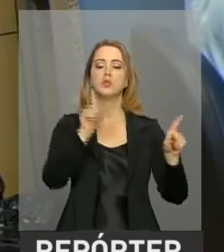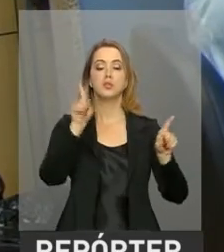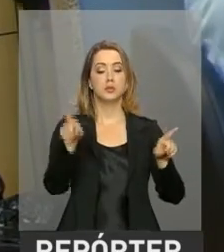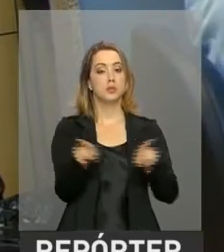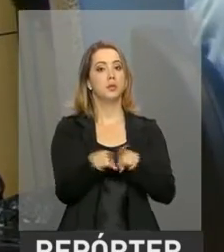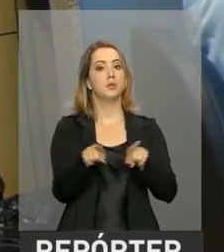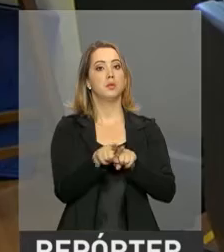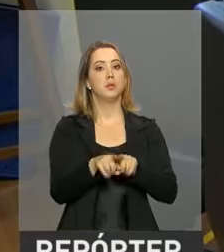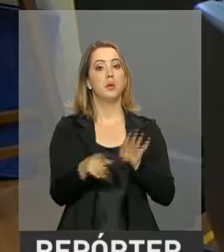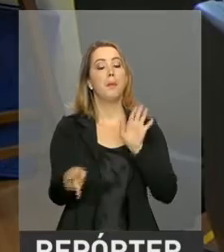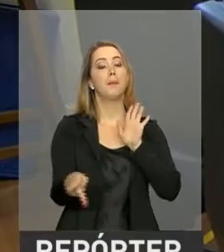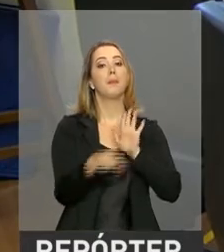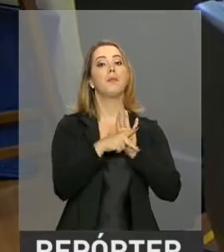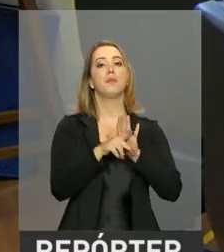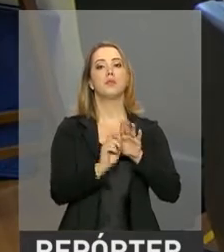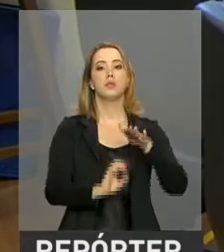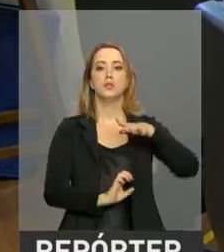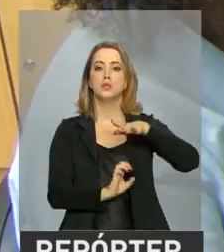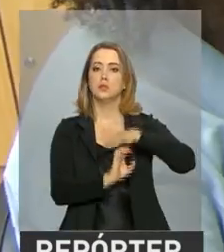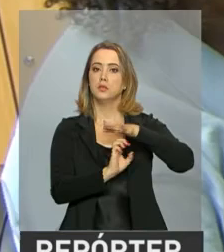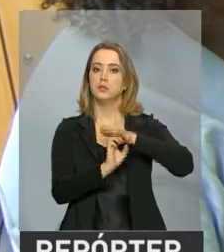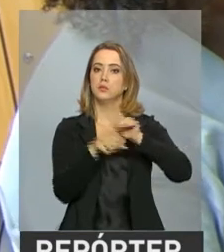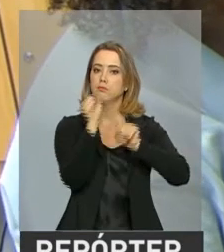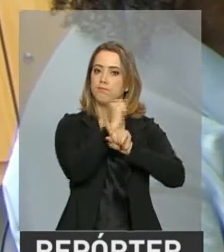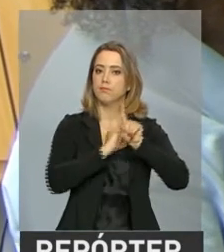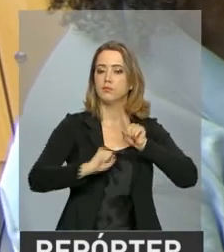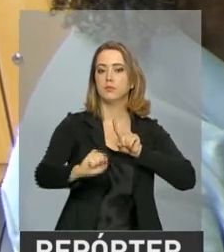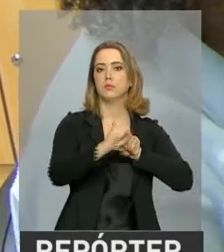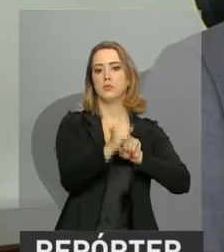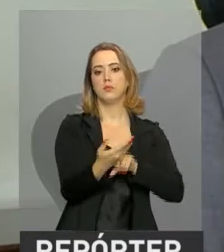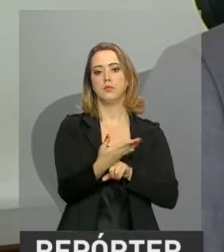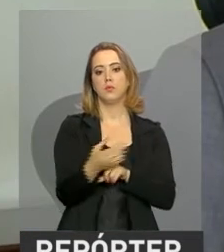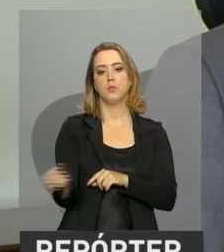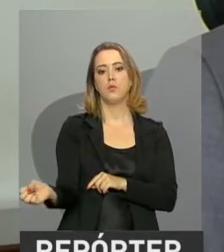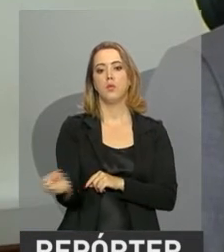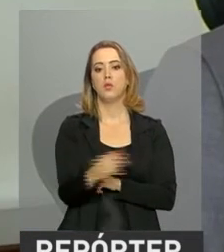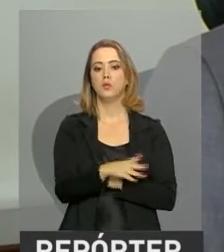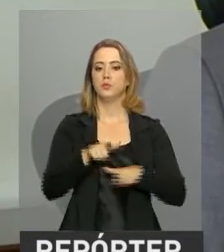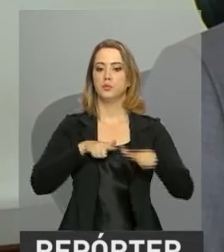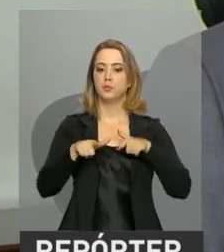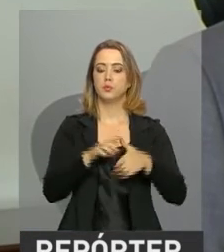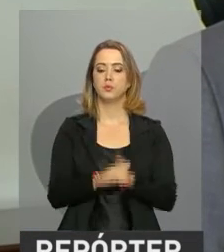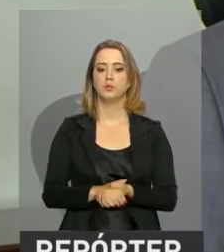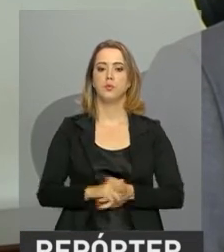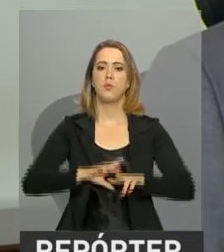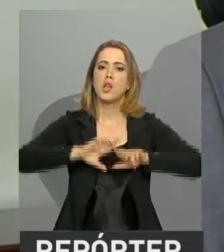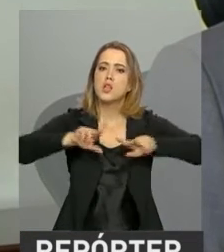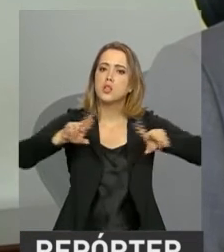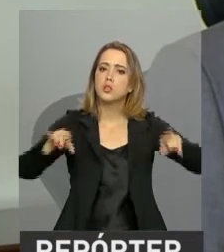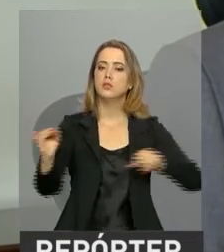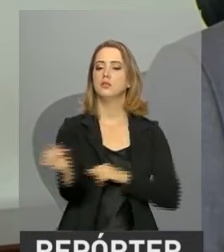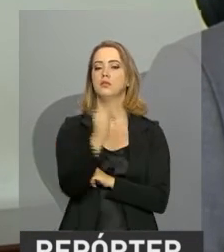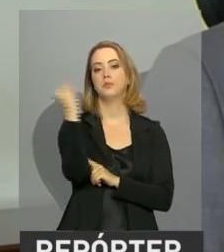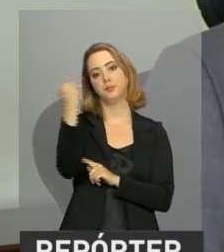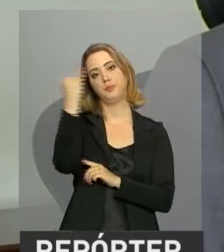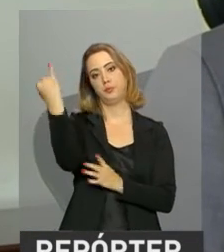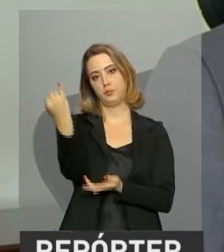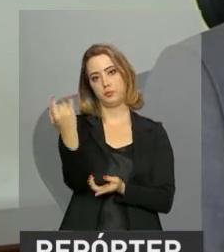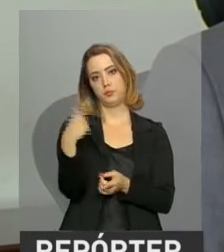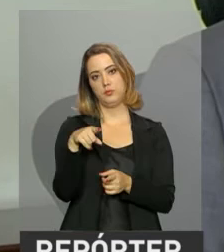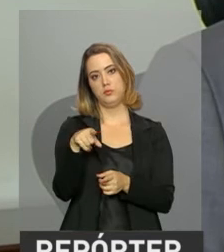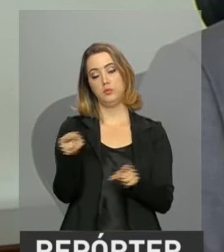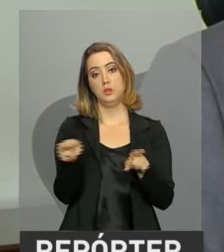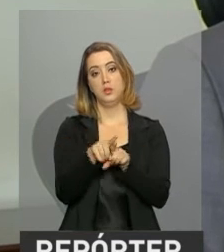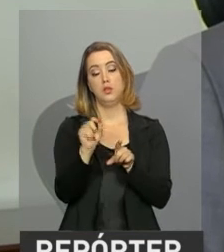das empresas, que tem muito a ganhar com os novos trabalhadores. Agrega muitos valores. O jovem, no mais